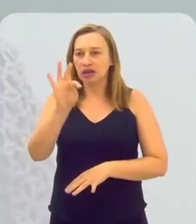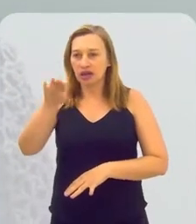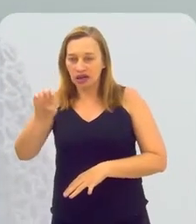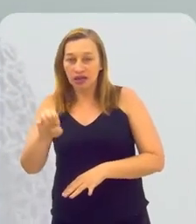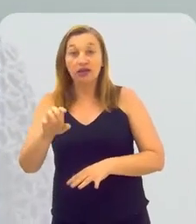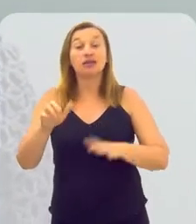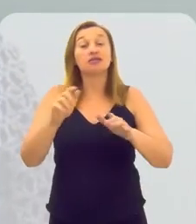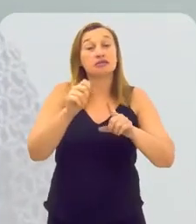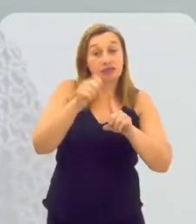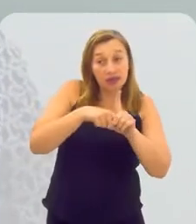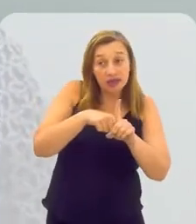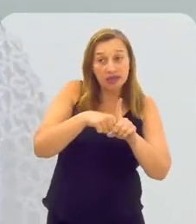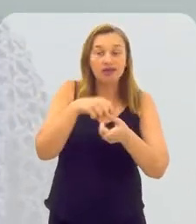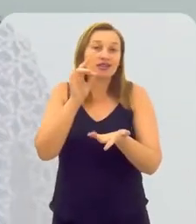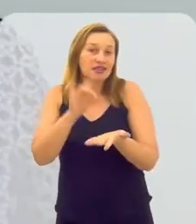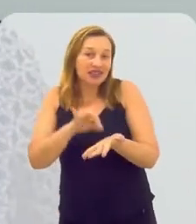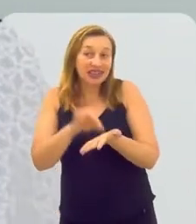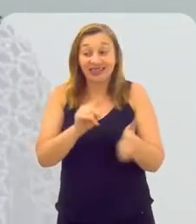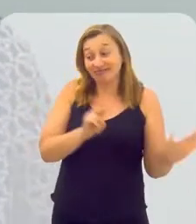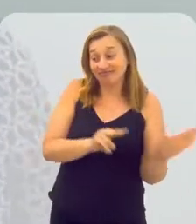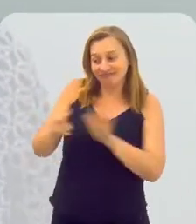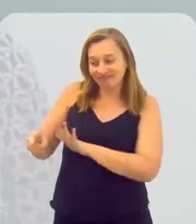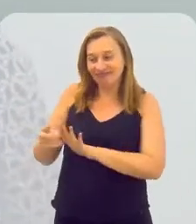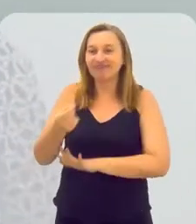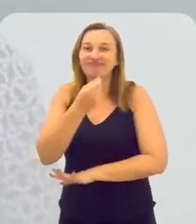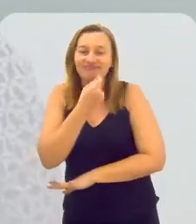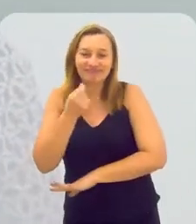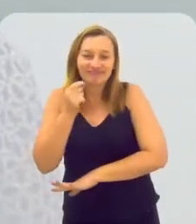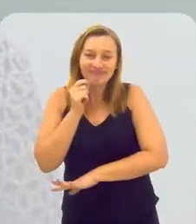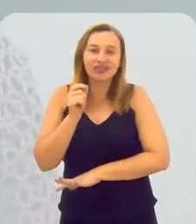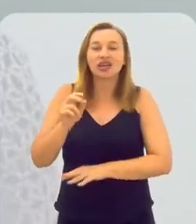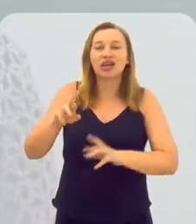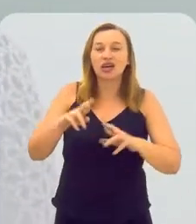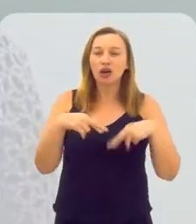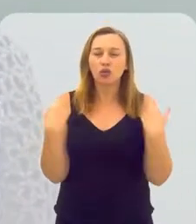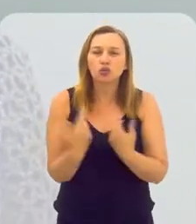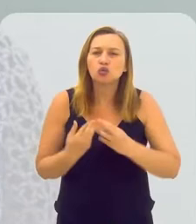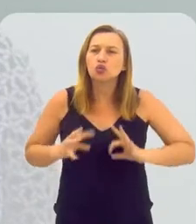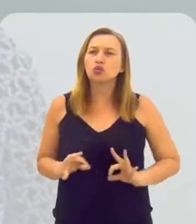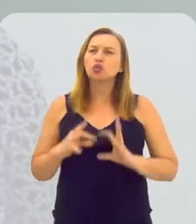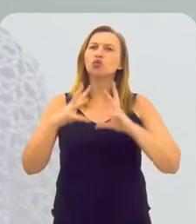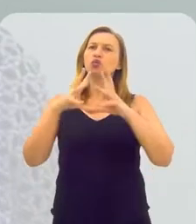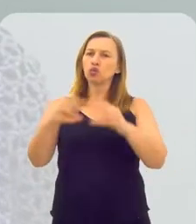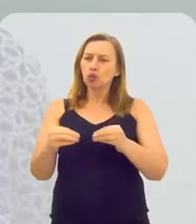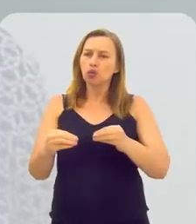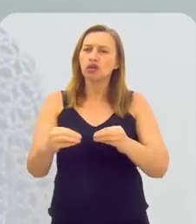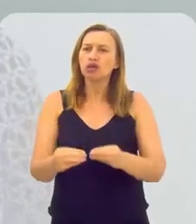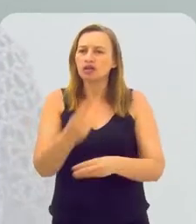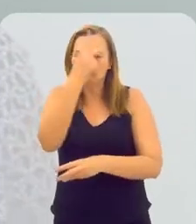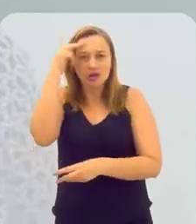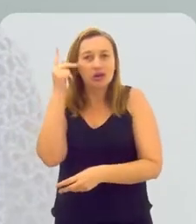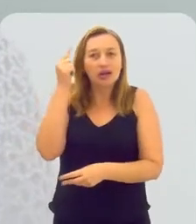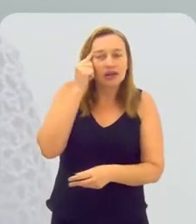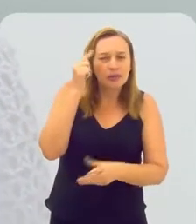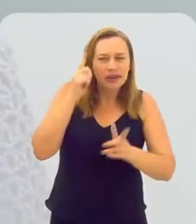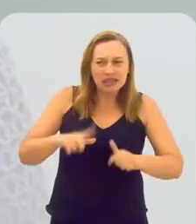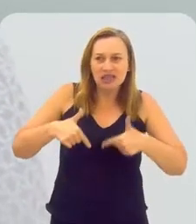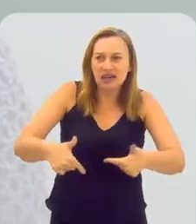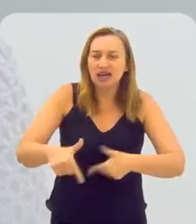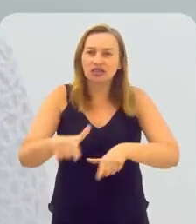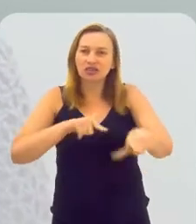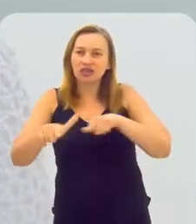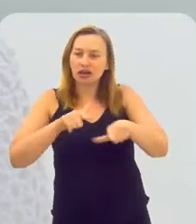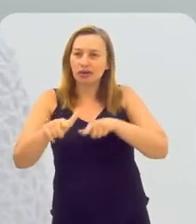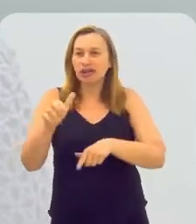Gas esse mês, né? Na verdade, essa semana de setembro, reunindo aí todo mundo que pensa